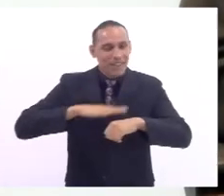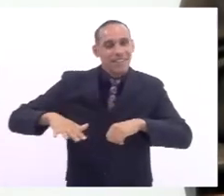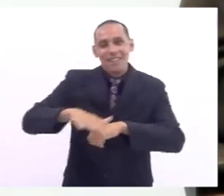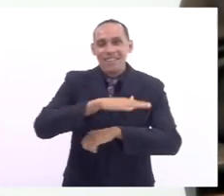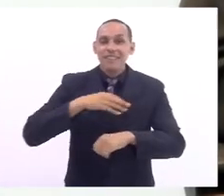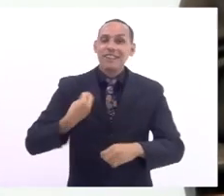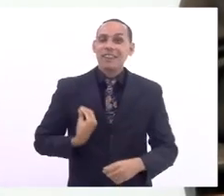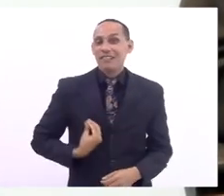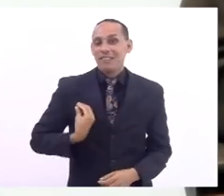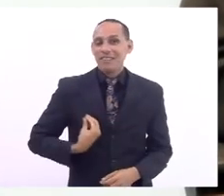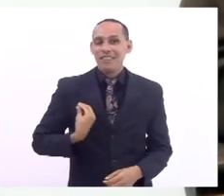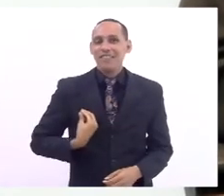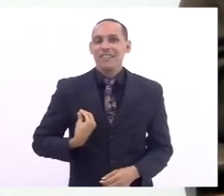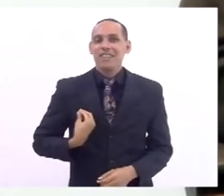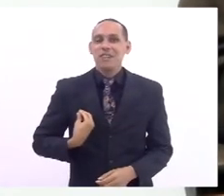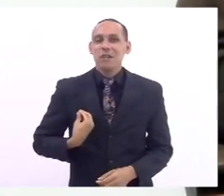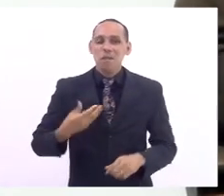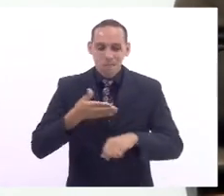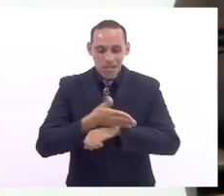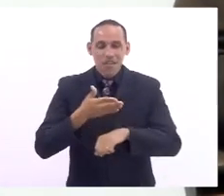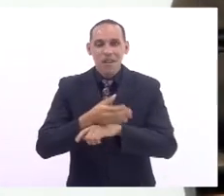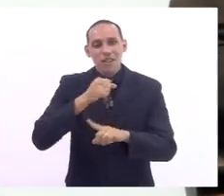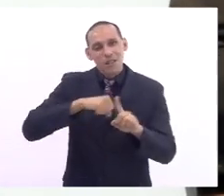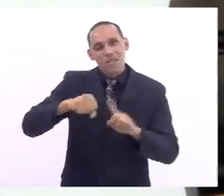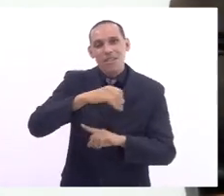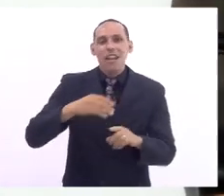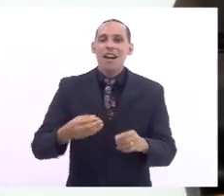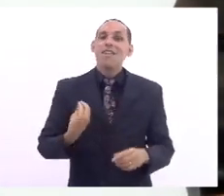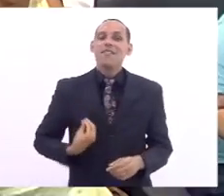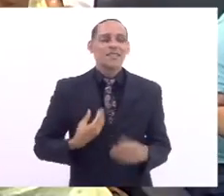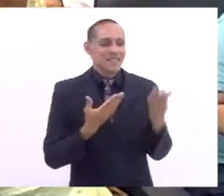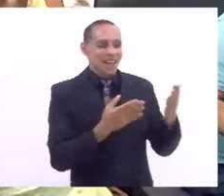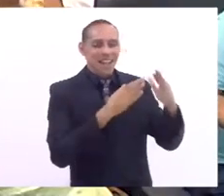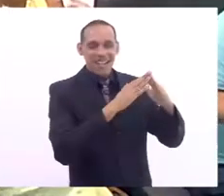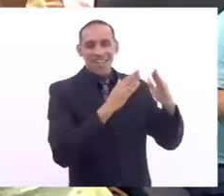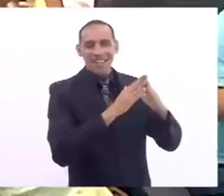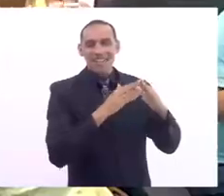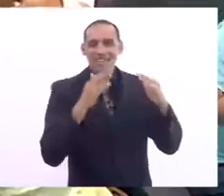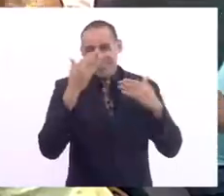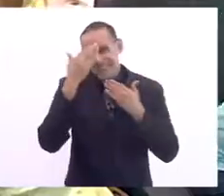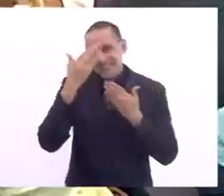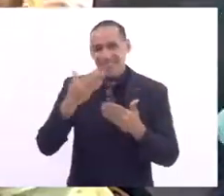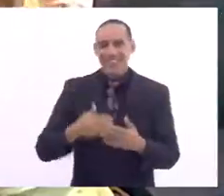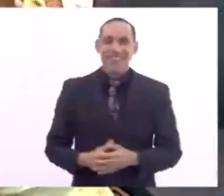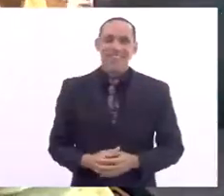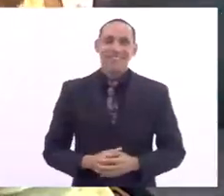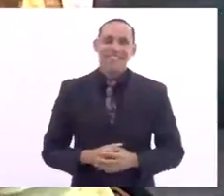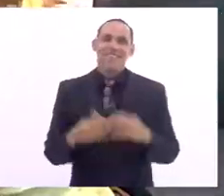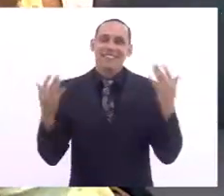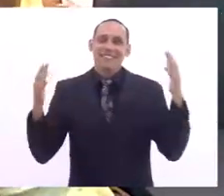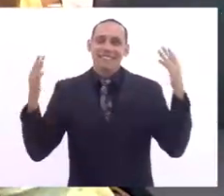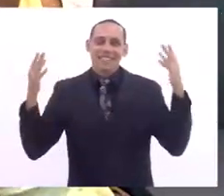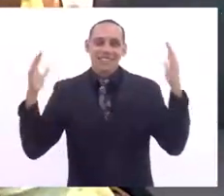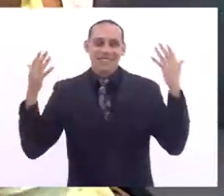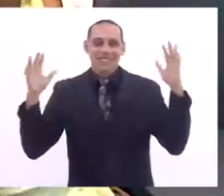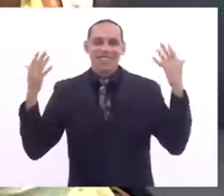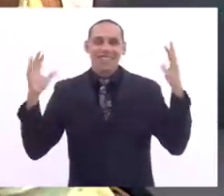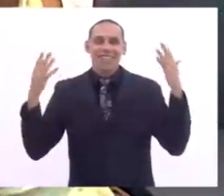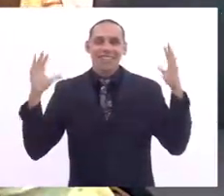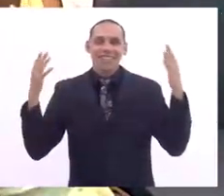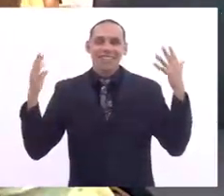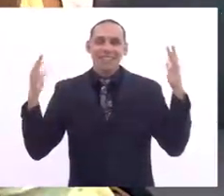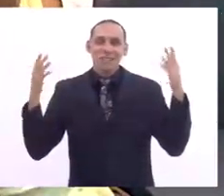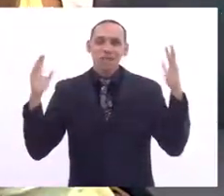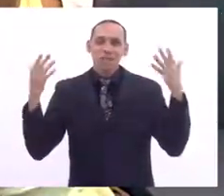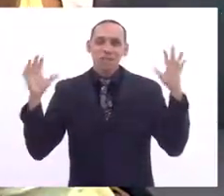viva a participação da sociedade civil e viva a casa Fluminense obrigado E aí